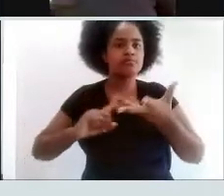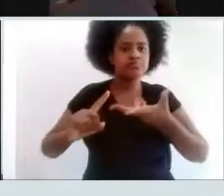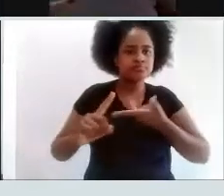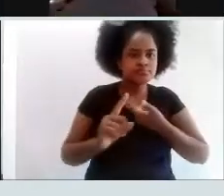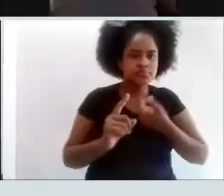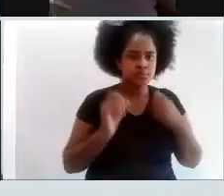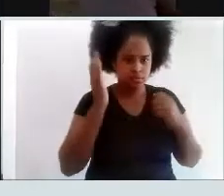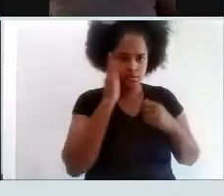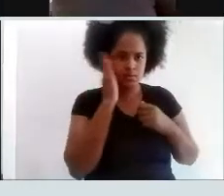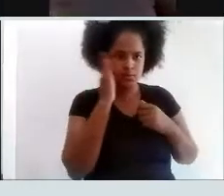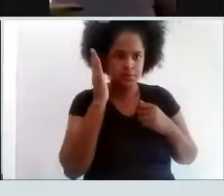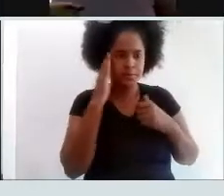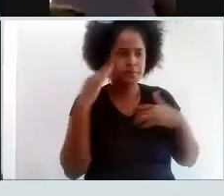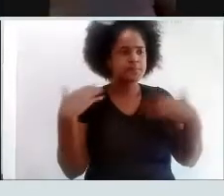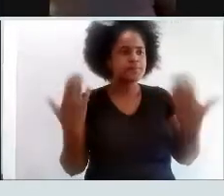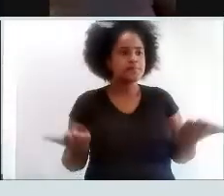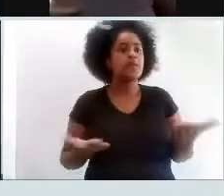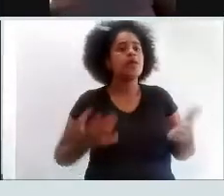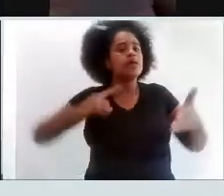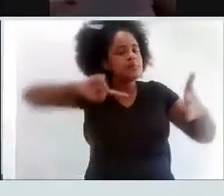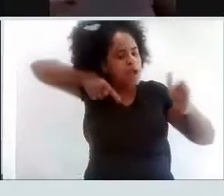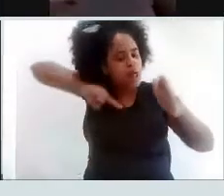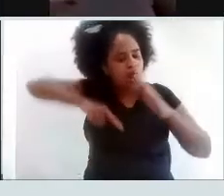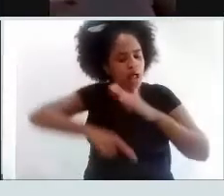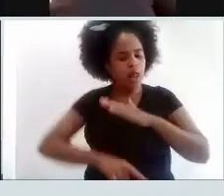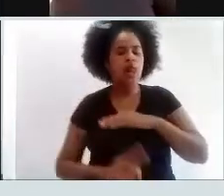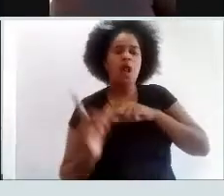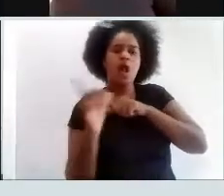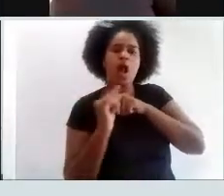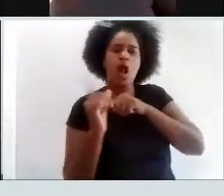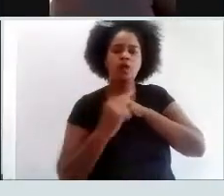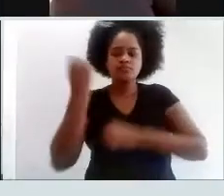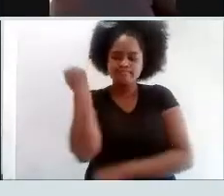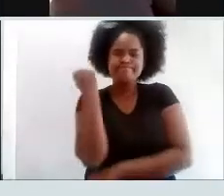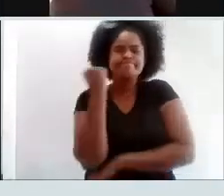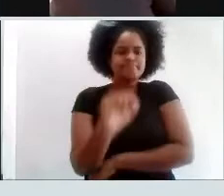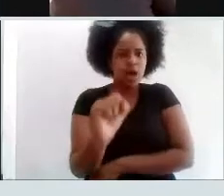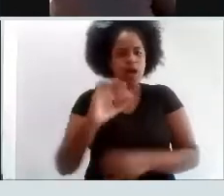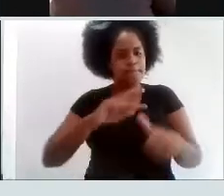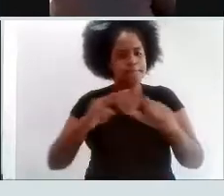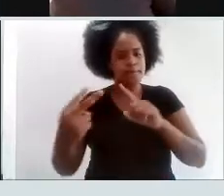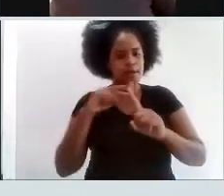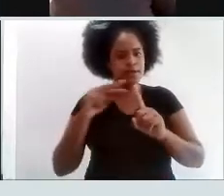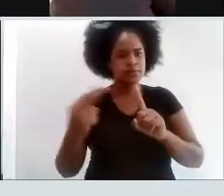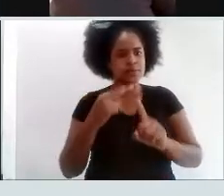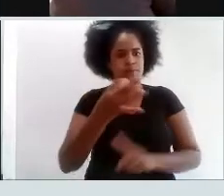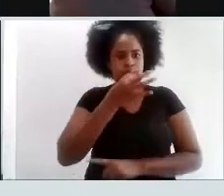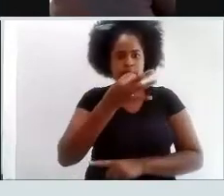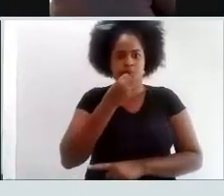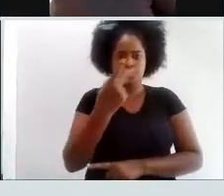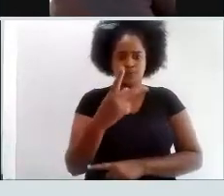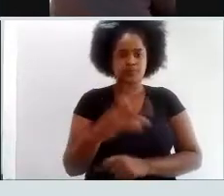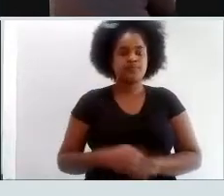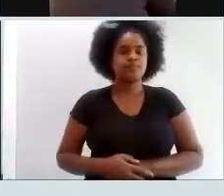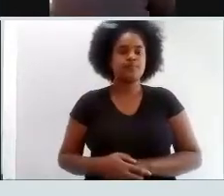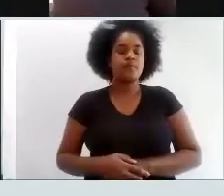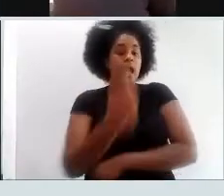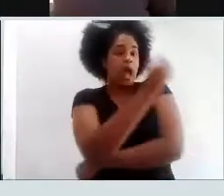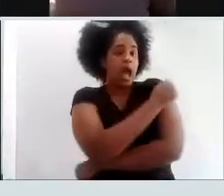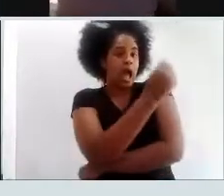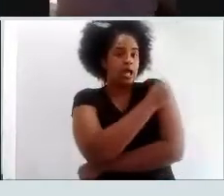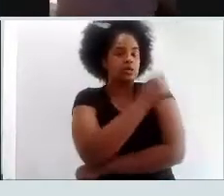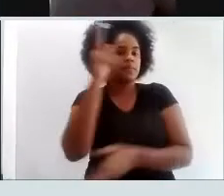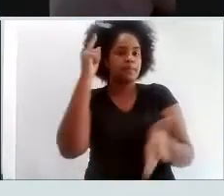realmente se aprofundar e argumentar e defender um ponto de vista. Ok, prof, como vamos te enviar? Então,